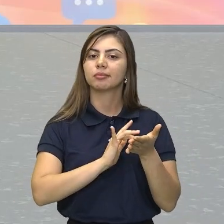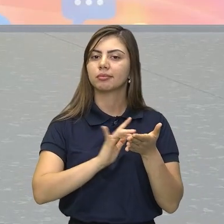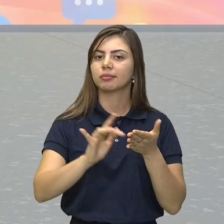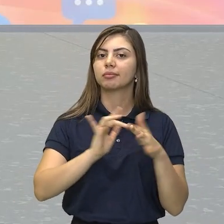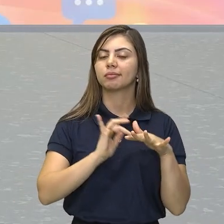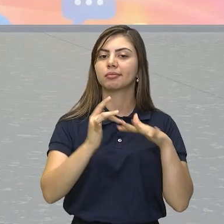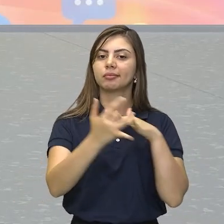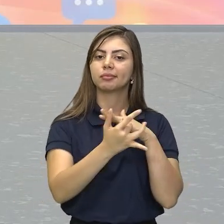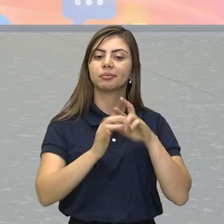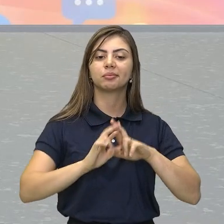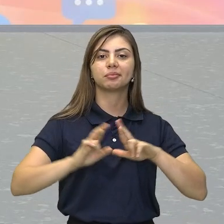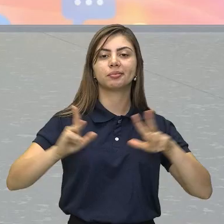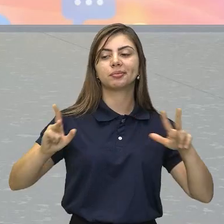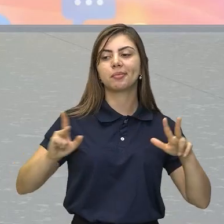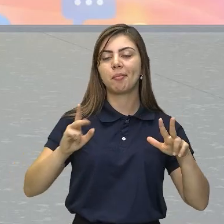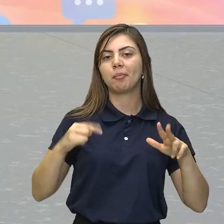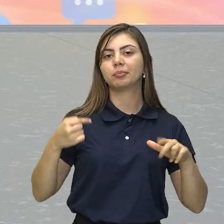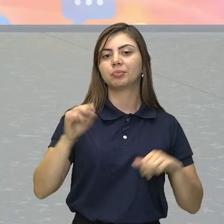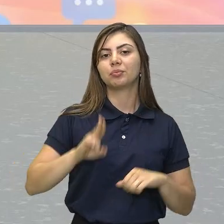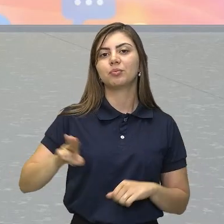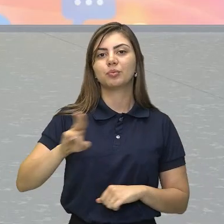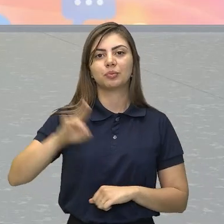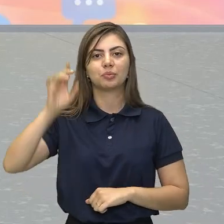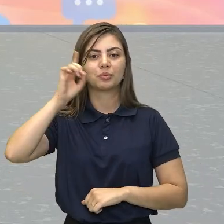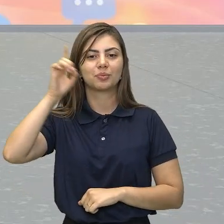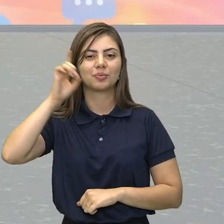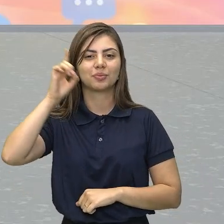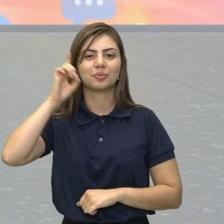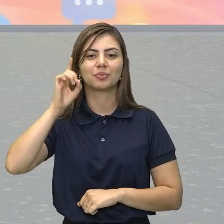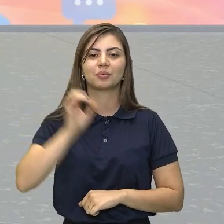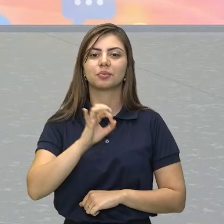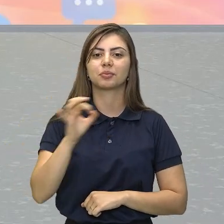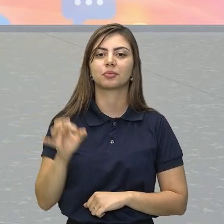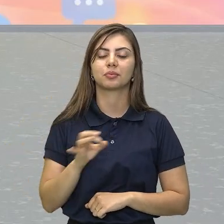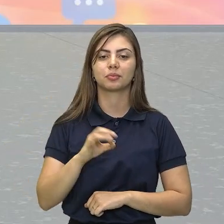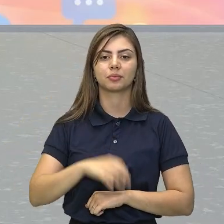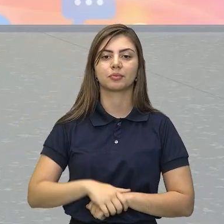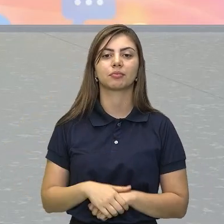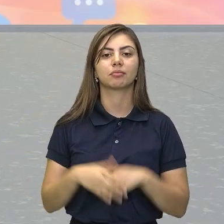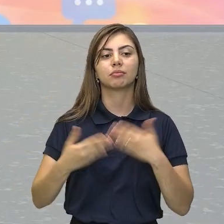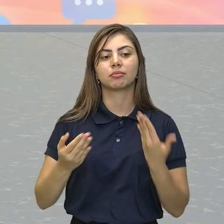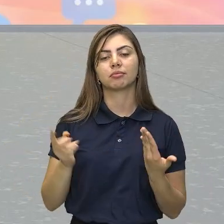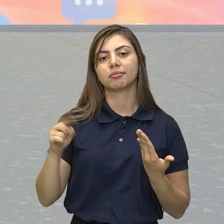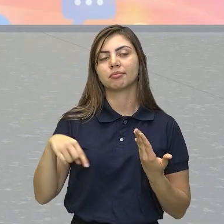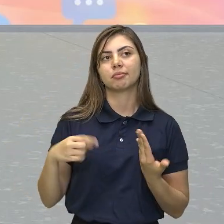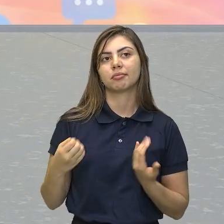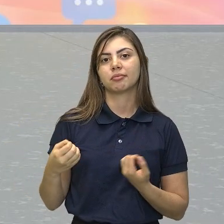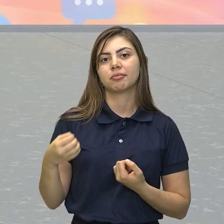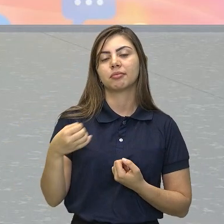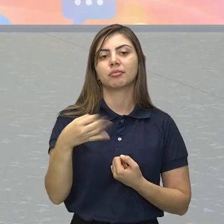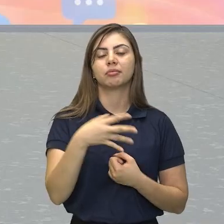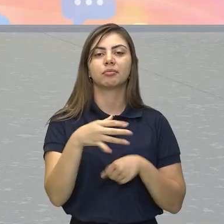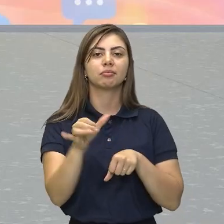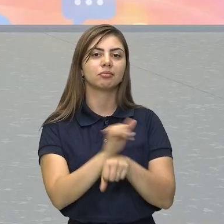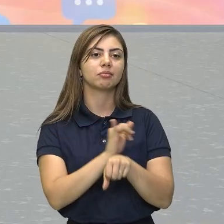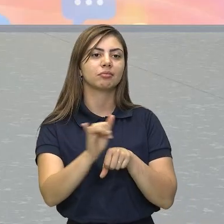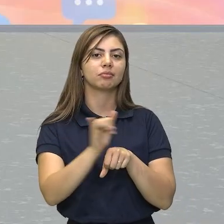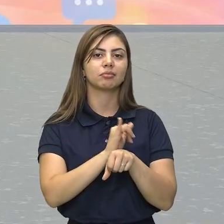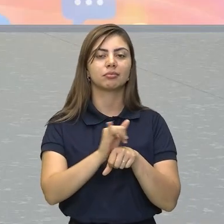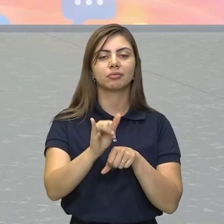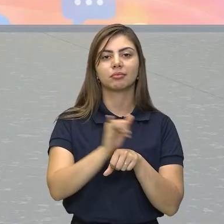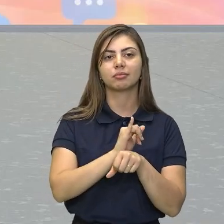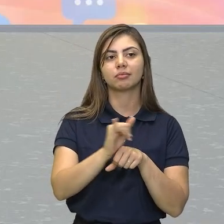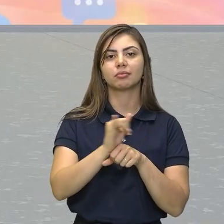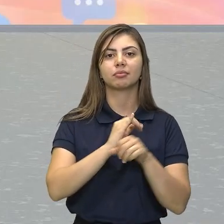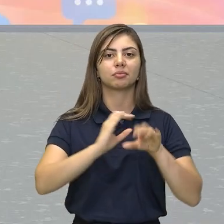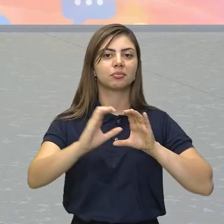nós utilizamos no dia a dia. Se transformou aí num novo jeito de falar, numa variação do